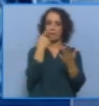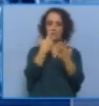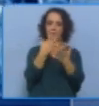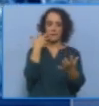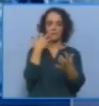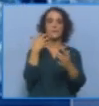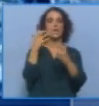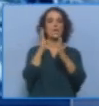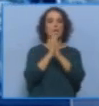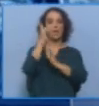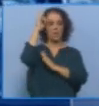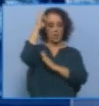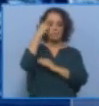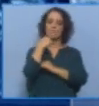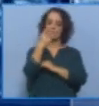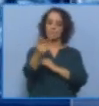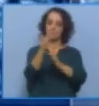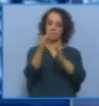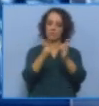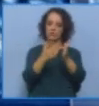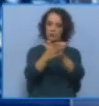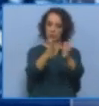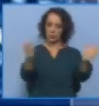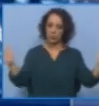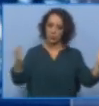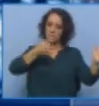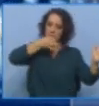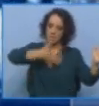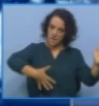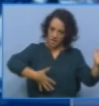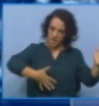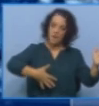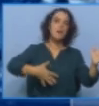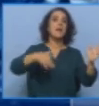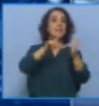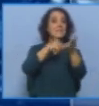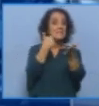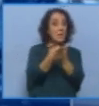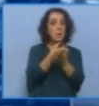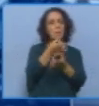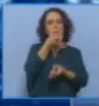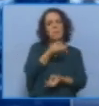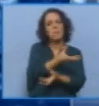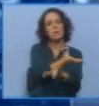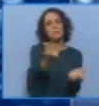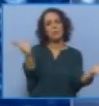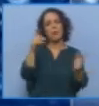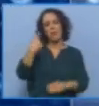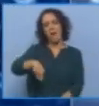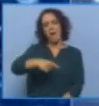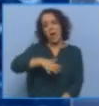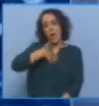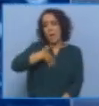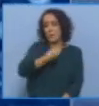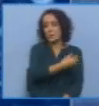Deus entrega Jesus para que realmente nós possamos descobrir que em Deus sempre há misericórdia. E ao experimentar esse carinho, essa